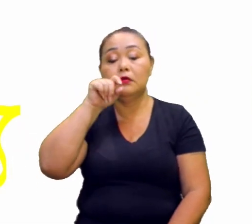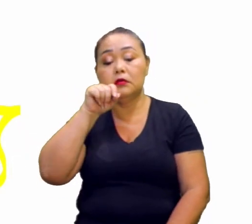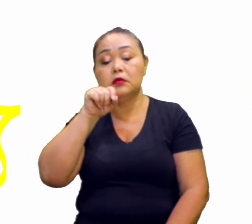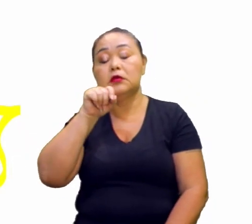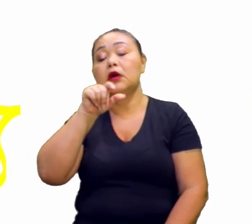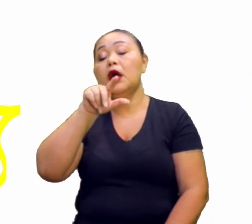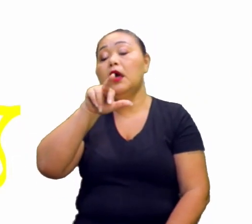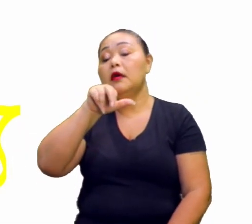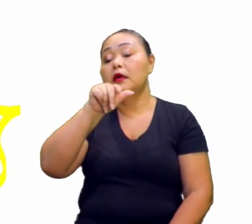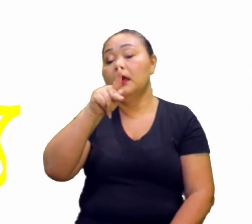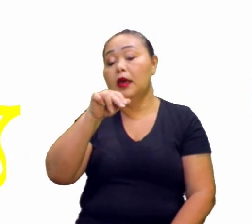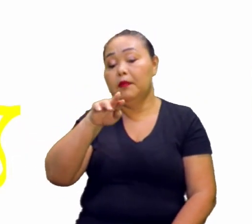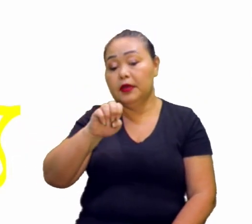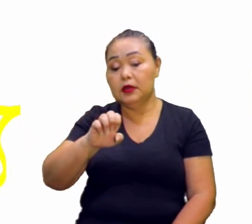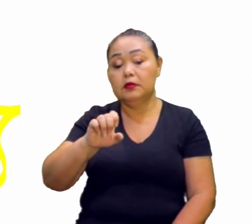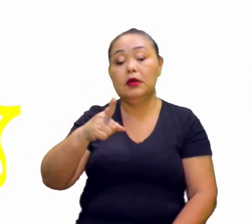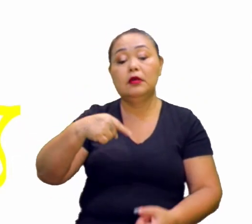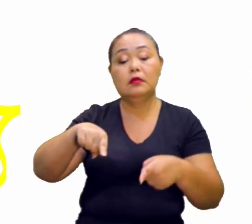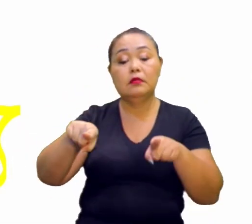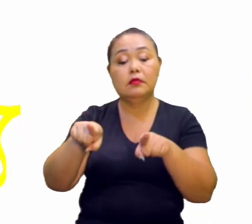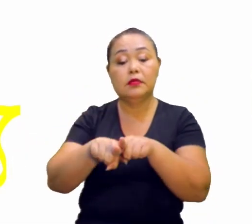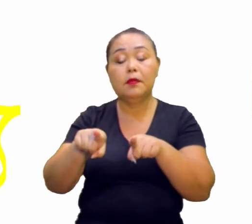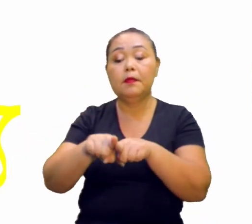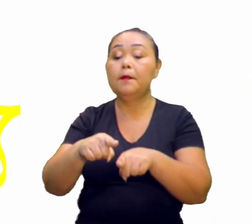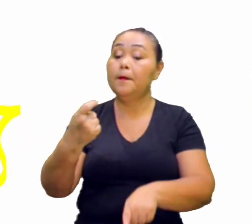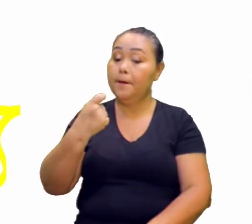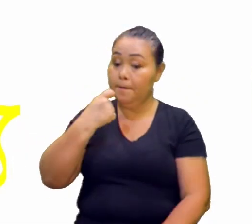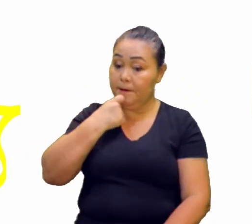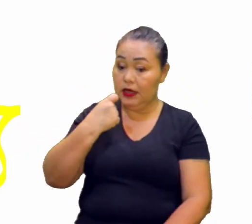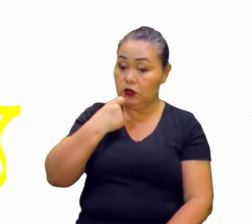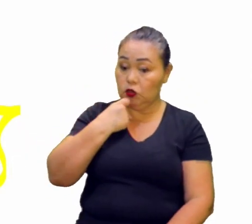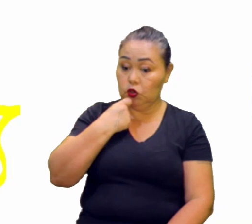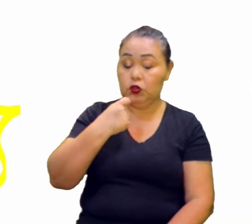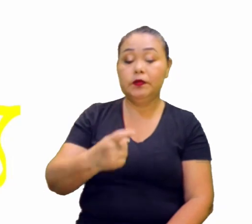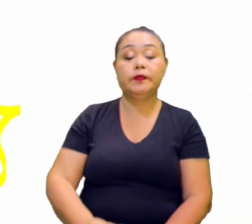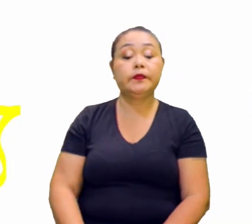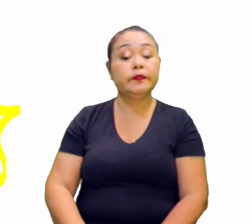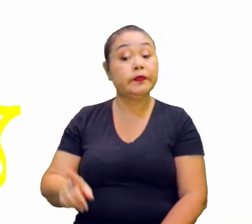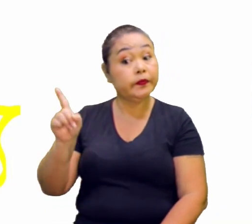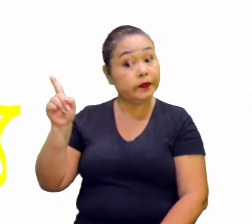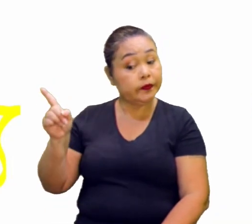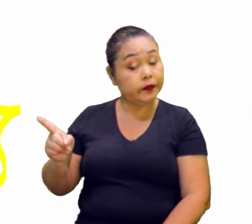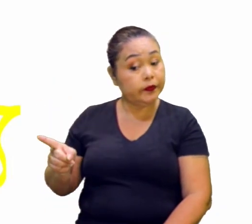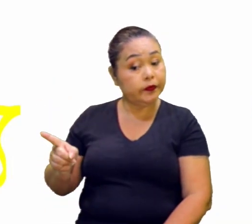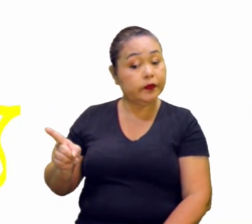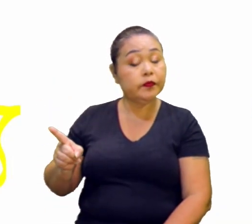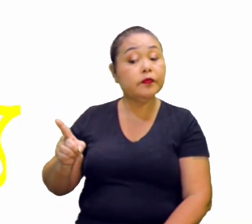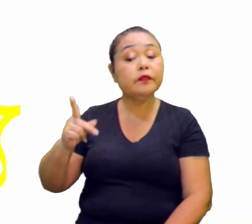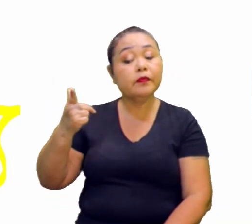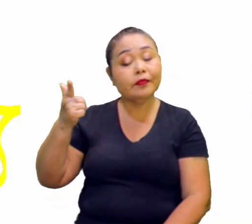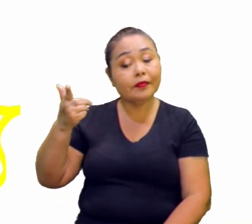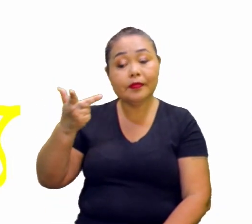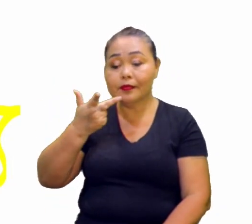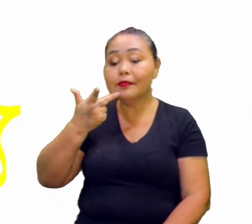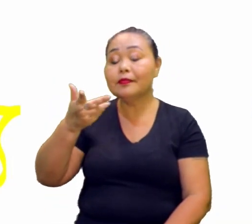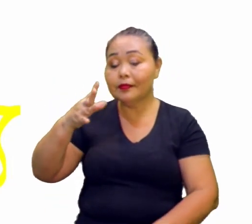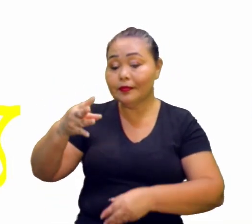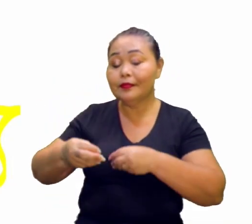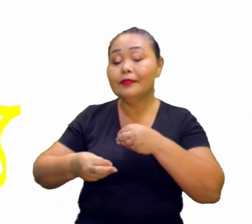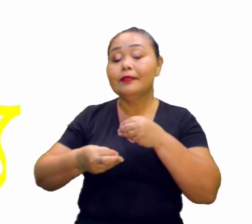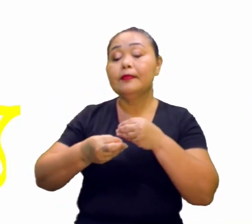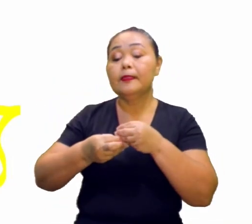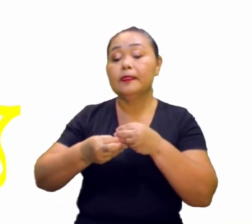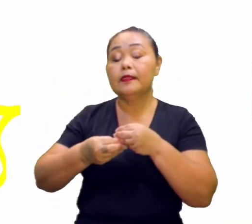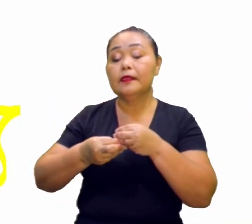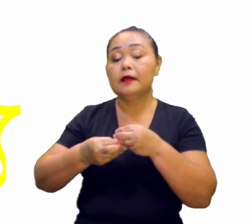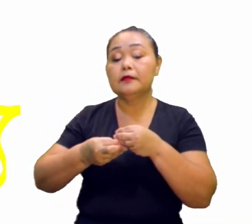aves, répteis e também dos nossos peixes. E aí a gente faz uma ressalva identificando